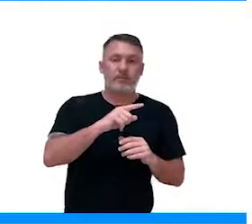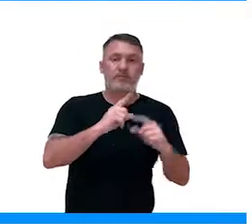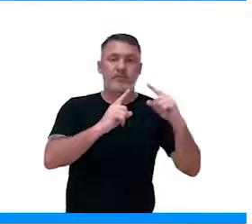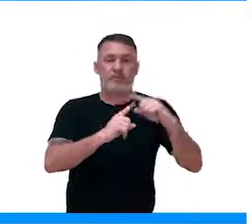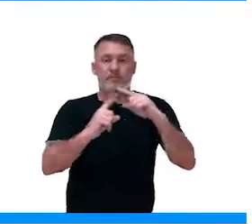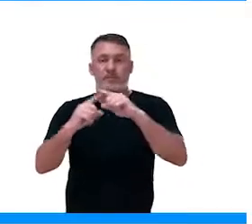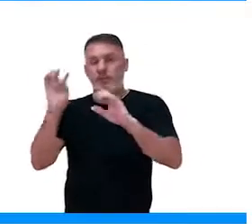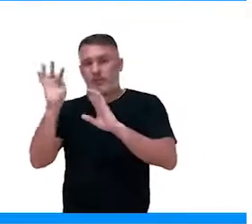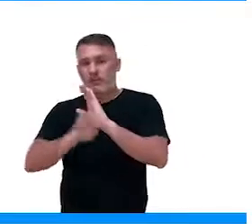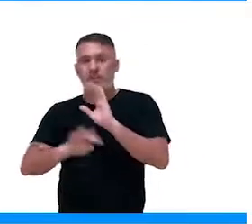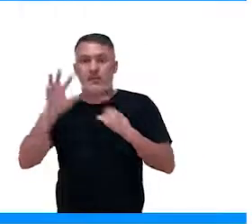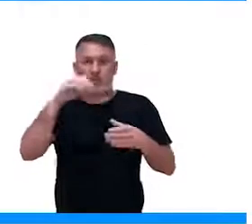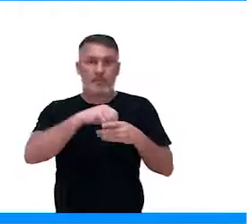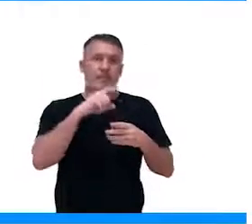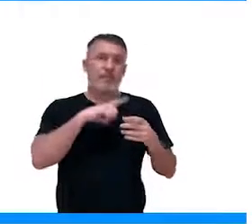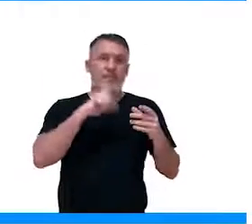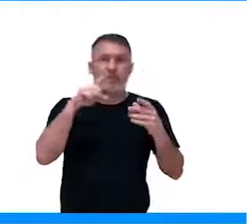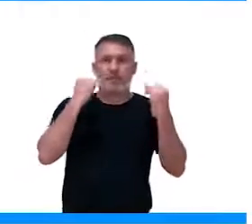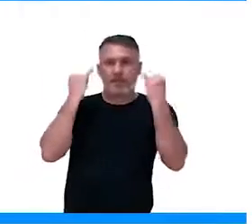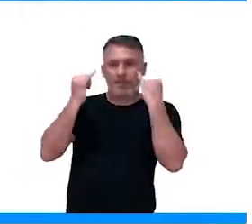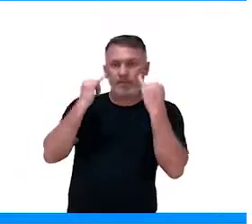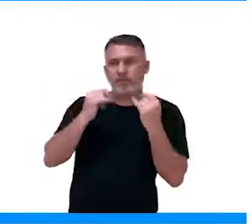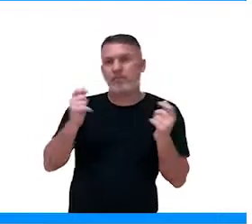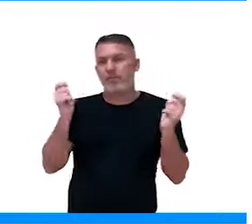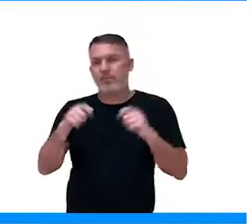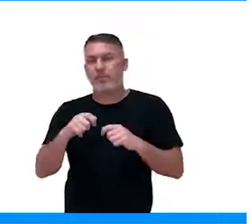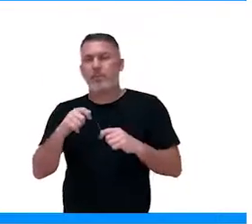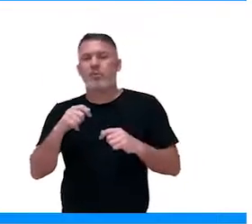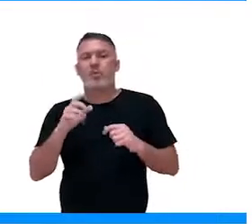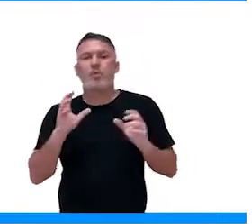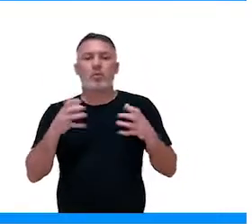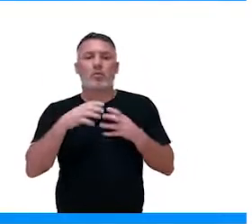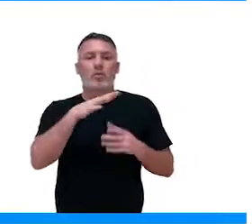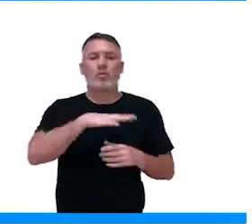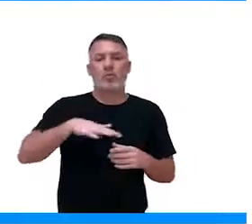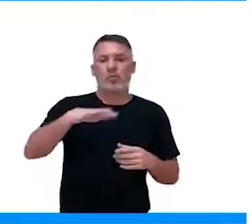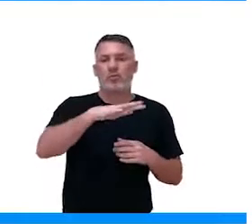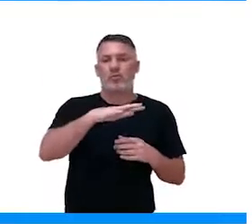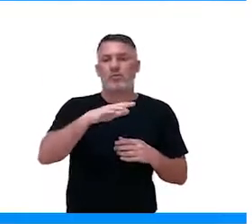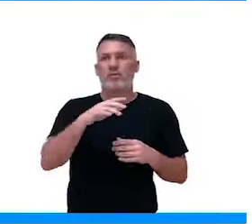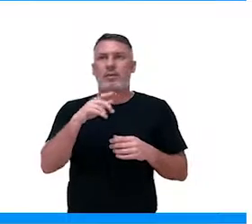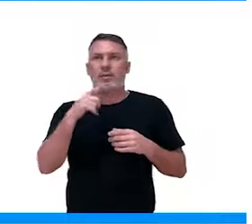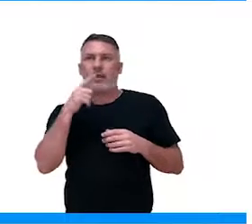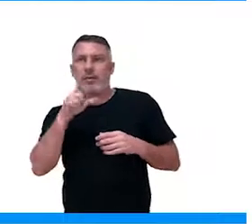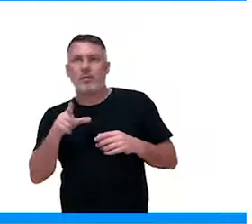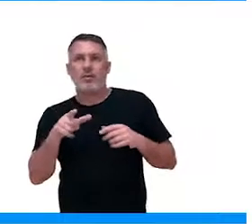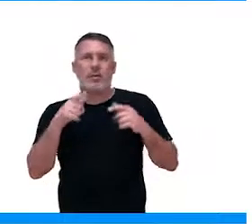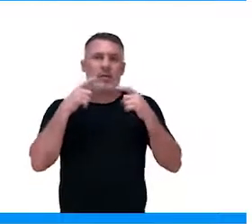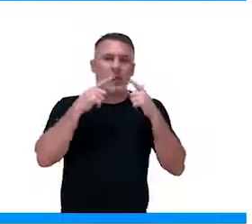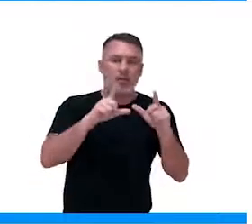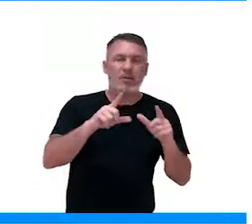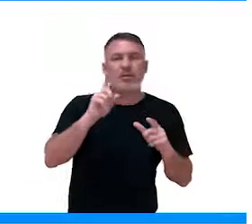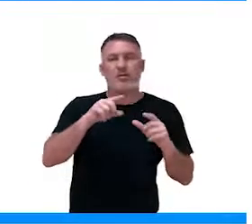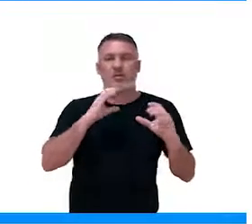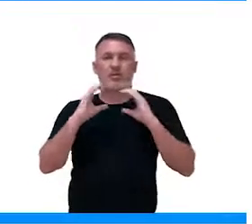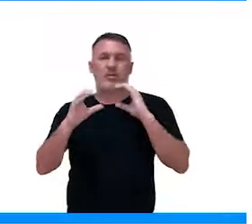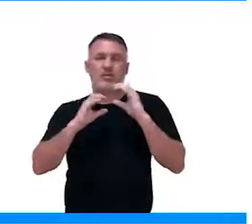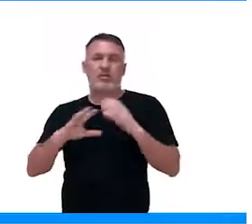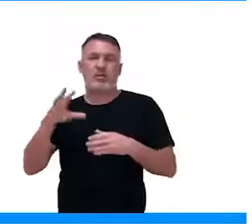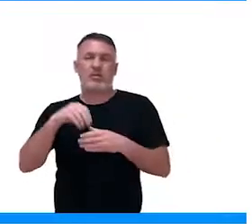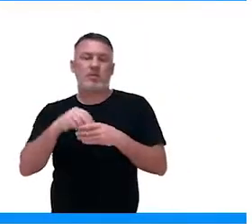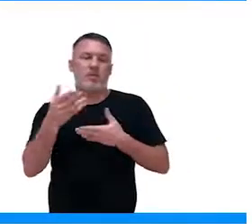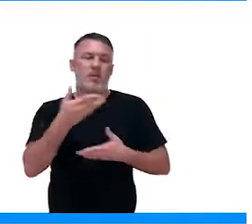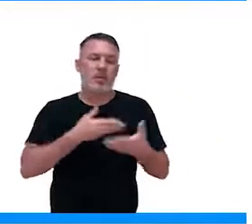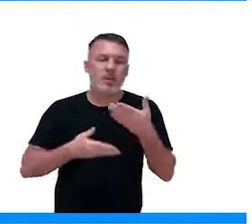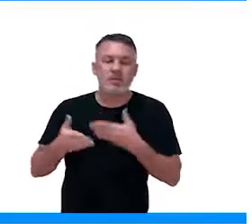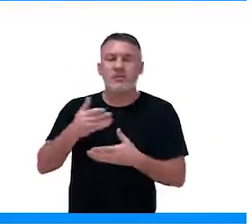esse gênero textual, ele traz uma informação que deve ser passada ao público. Então, a gente está falando de língua e linguagem, que engloba o quê?